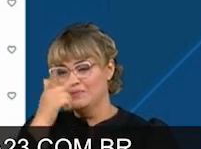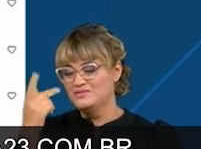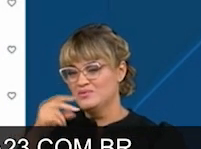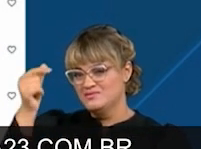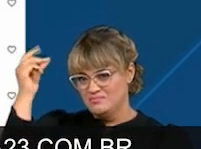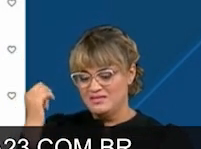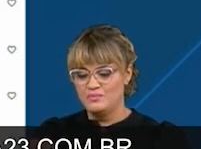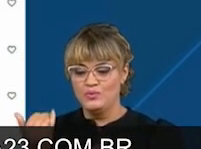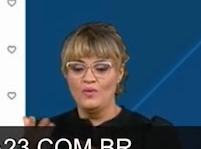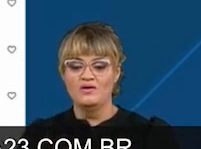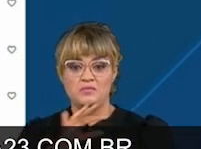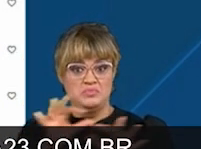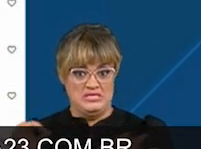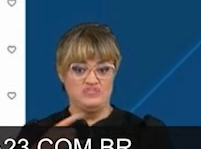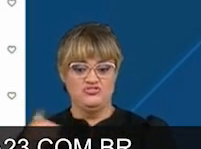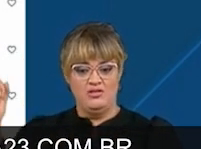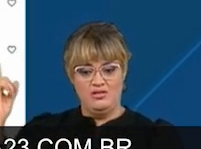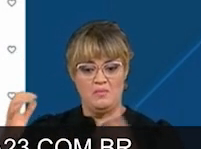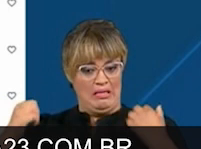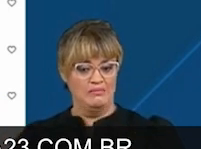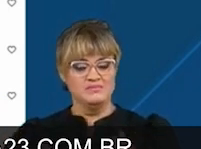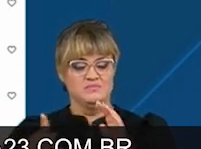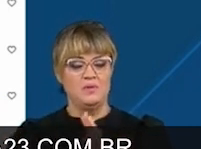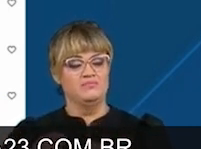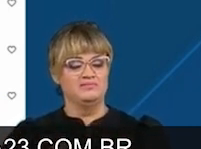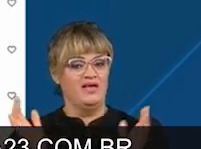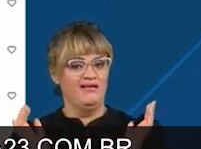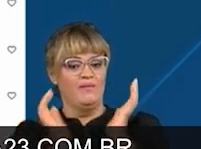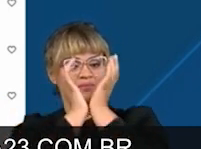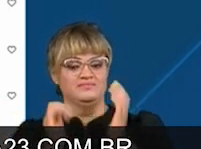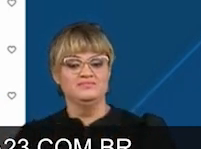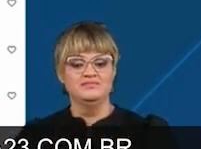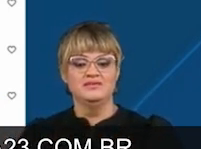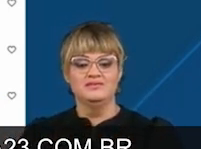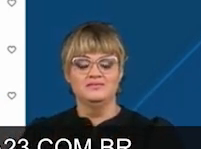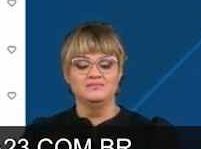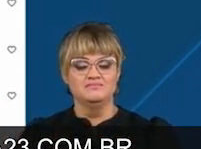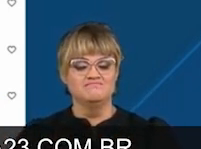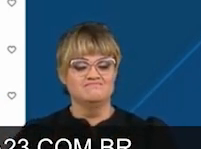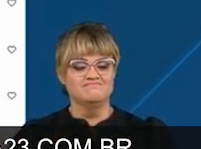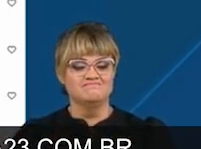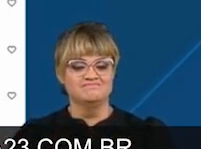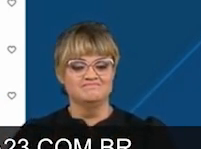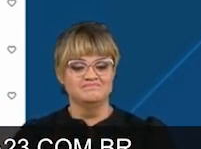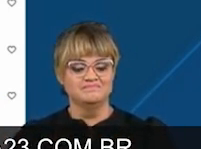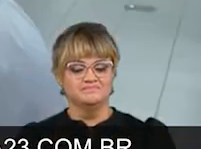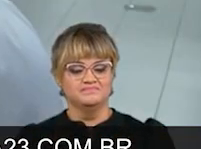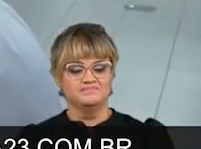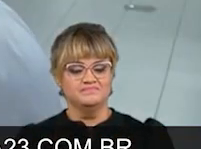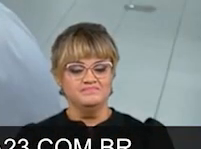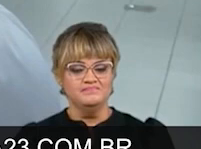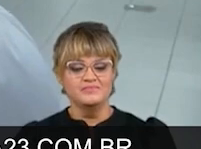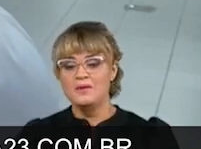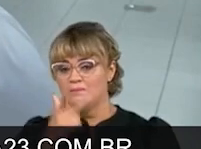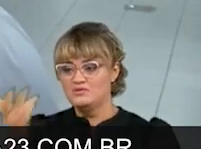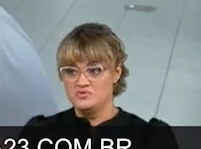do Hemorrio vão ganhar um presente, uma camisa oficial da seleção brasileira, doada pelo Hemorrio e pela Confederação Brasileira de Futebol. Para